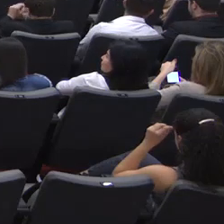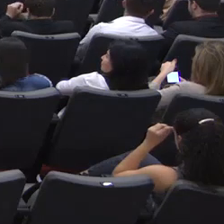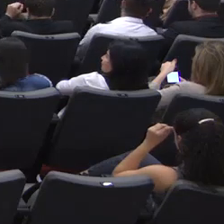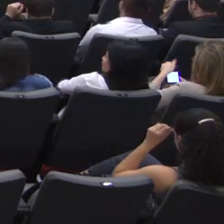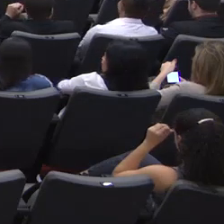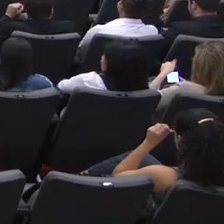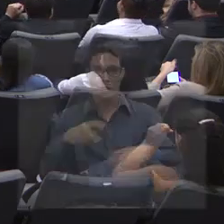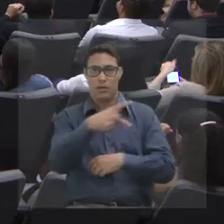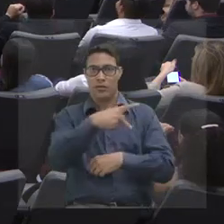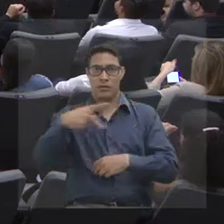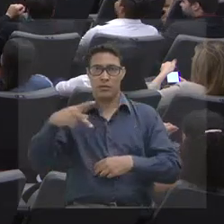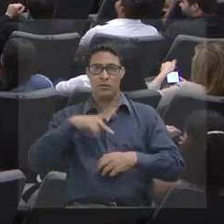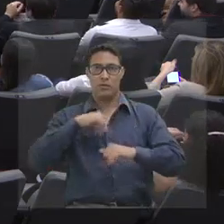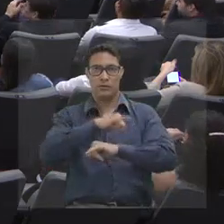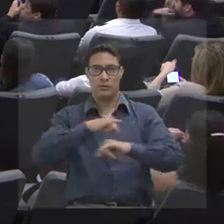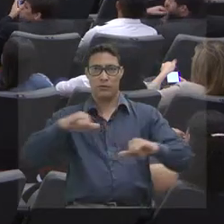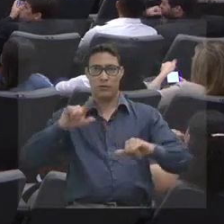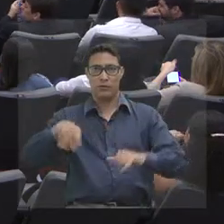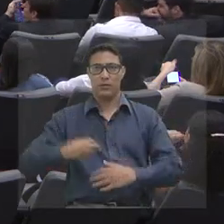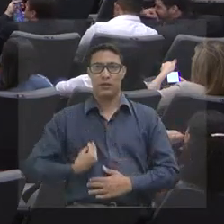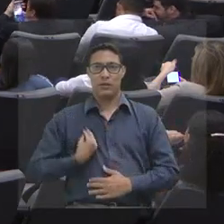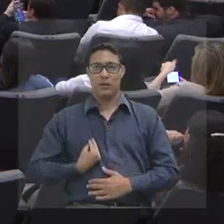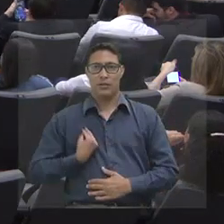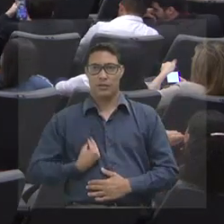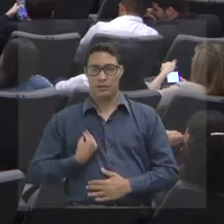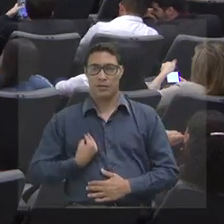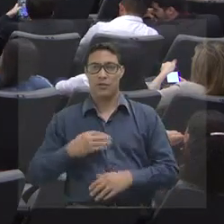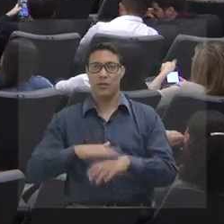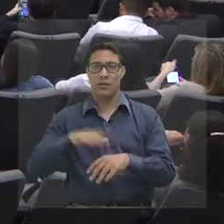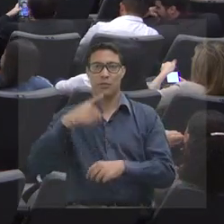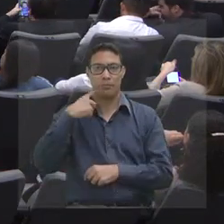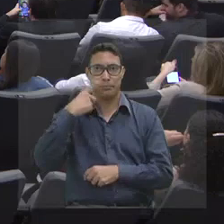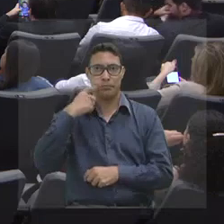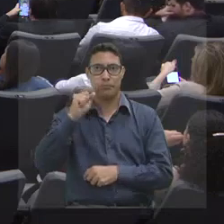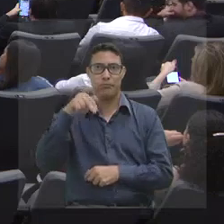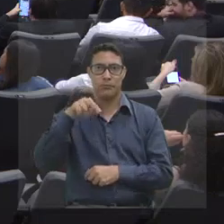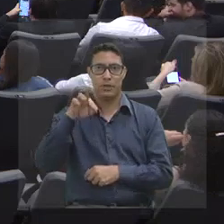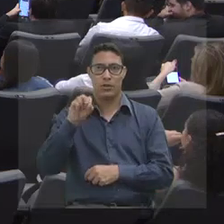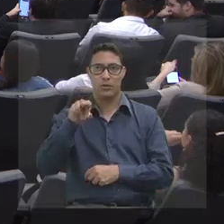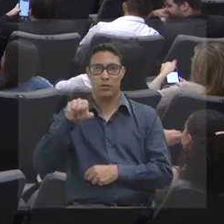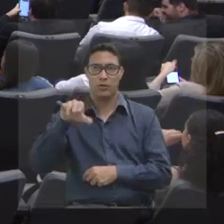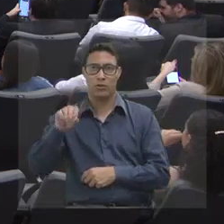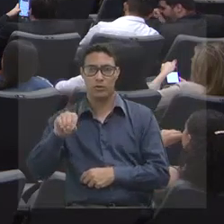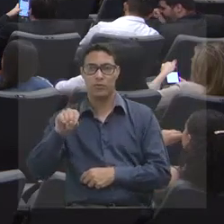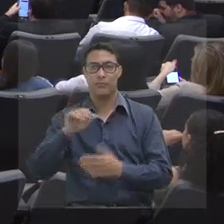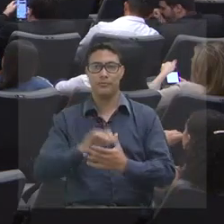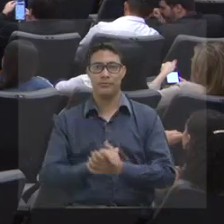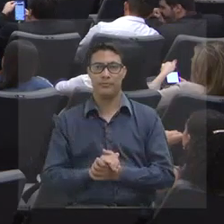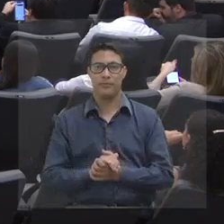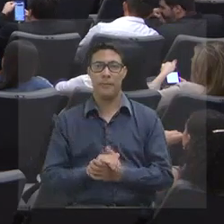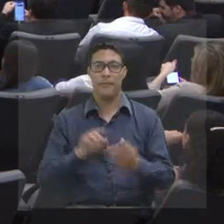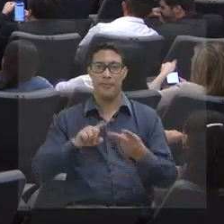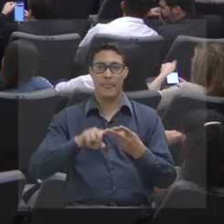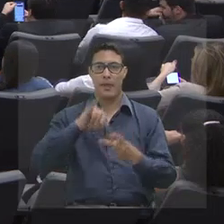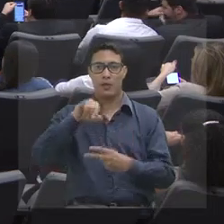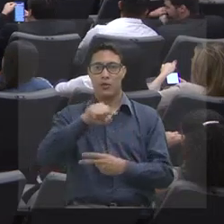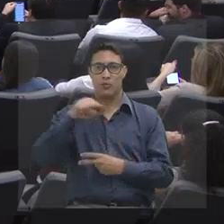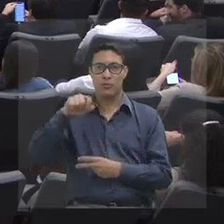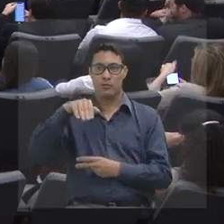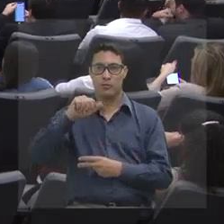informa que estão presentes a deputados Antonio Carlos Arantes e João